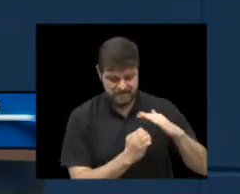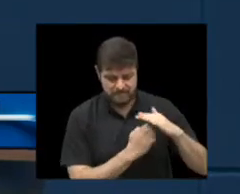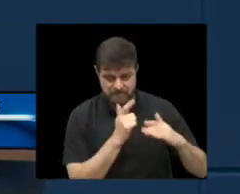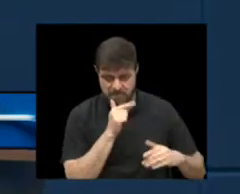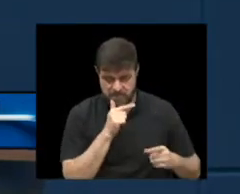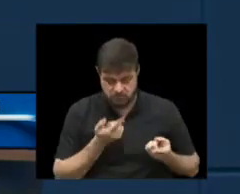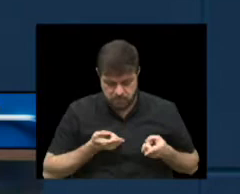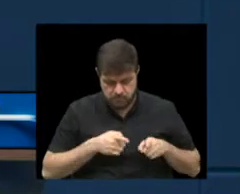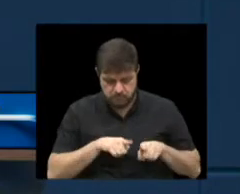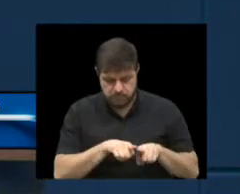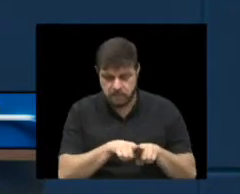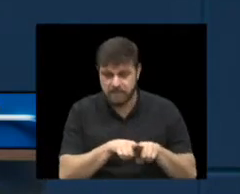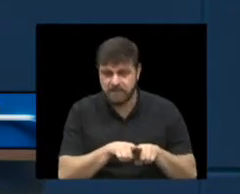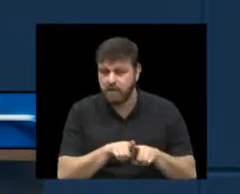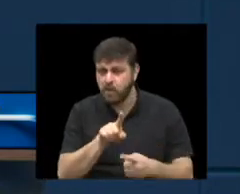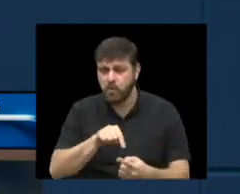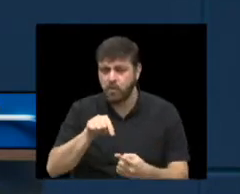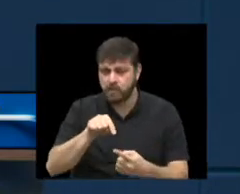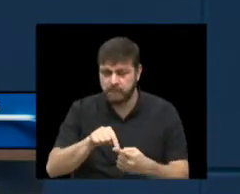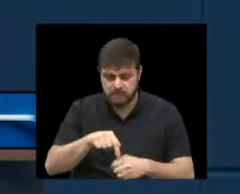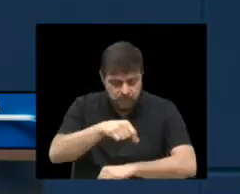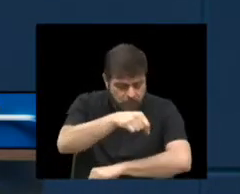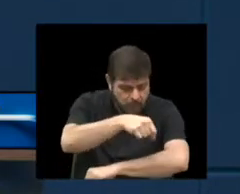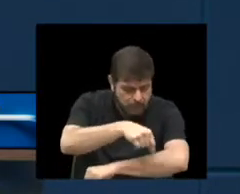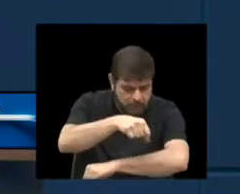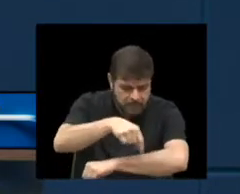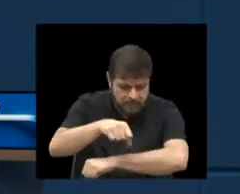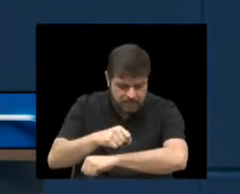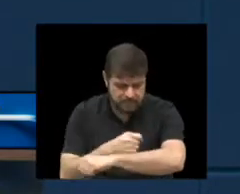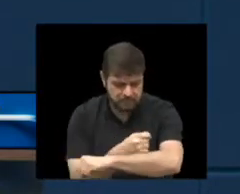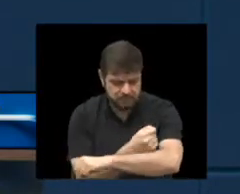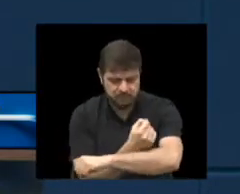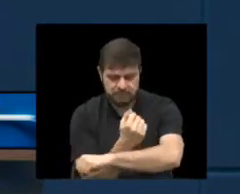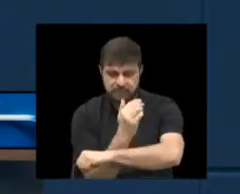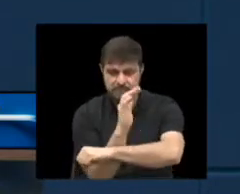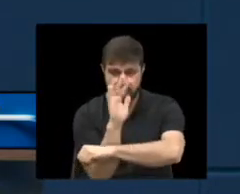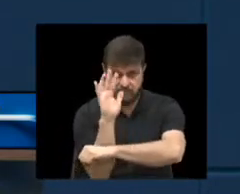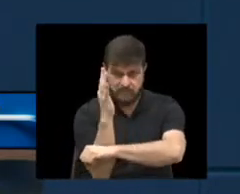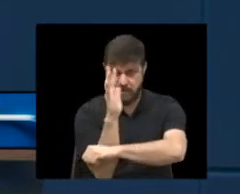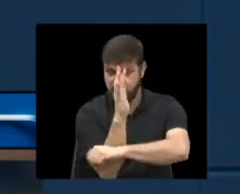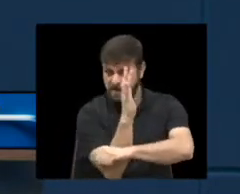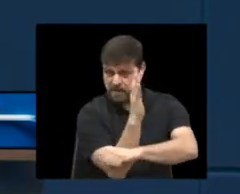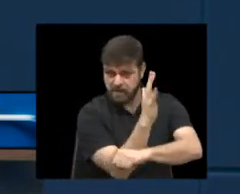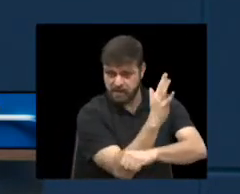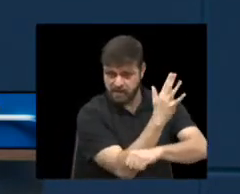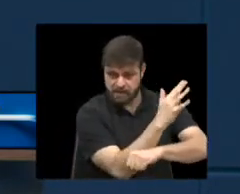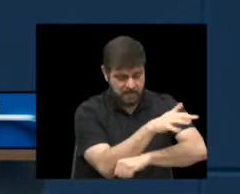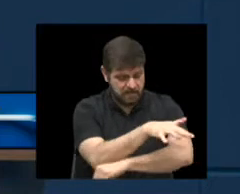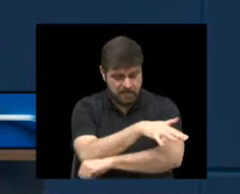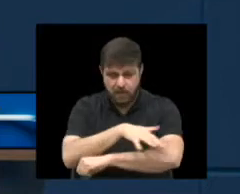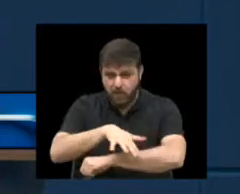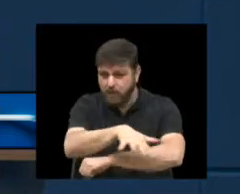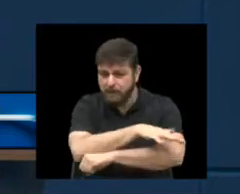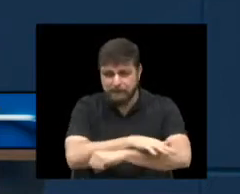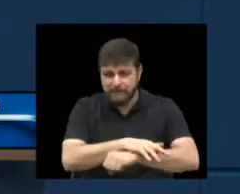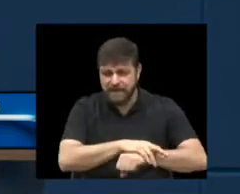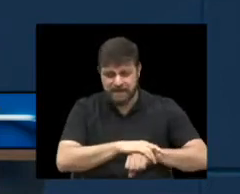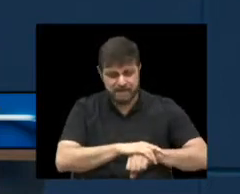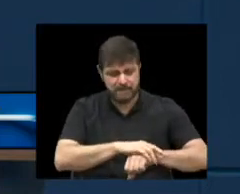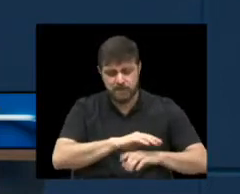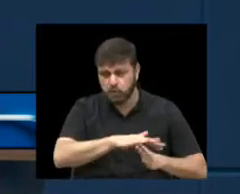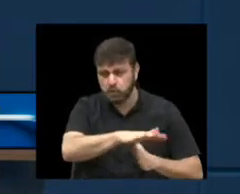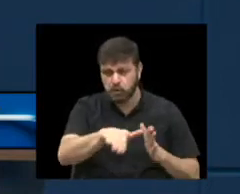prevê o plantio de mudas de todos os parques da nossa cidade. Ontem nós fizemos no Lago do Café